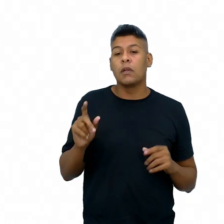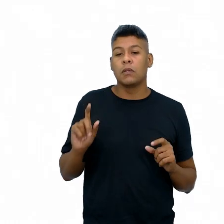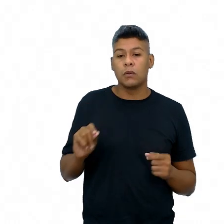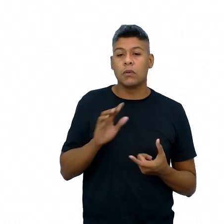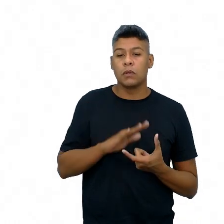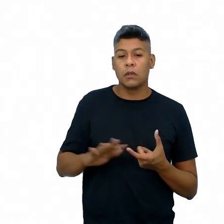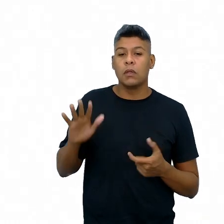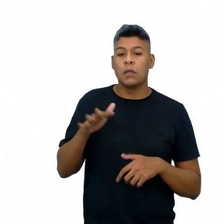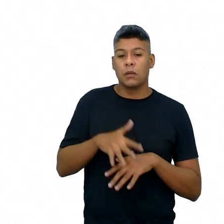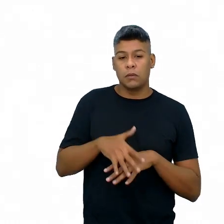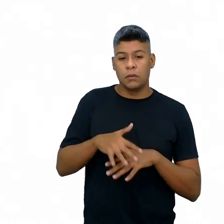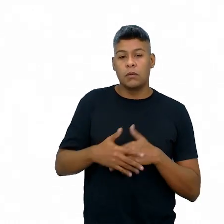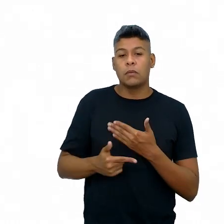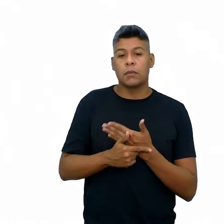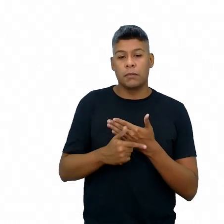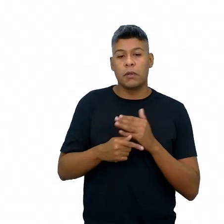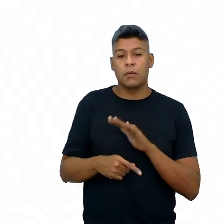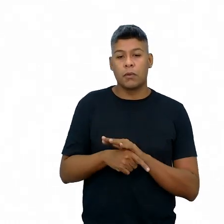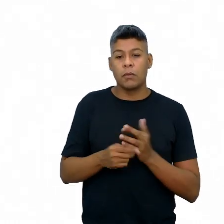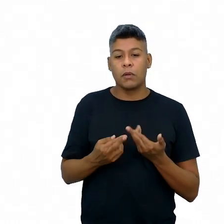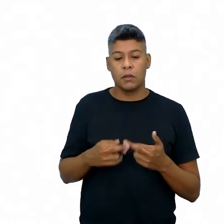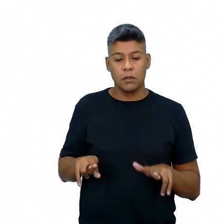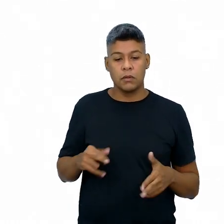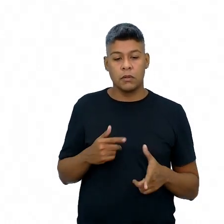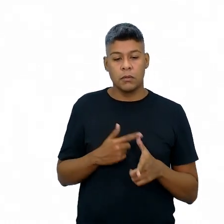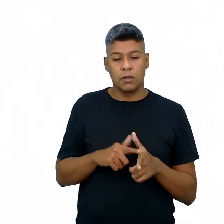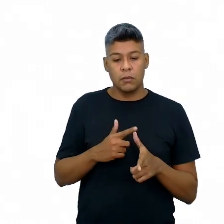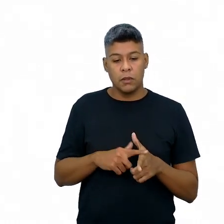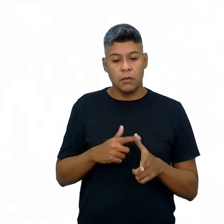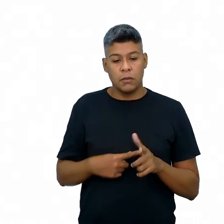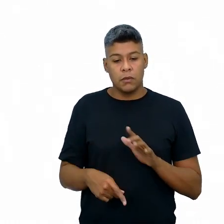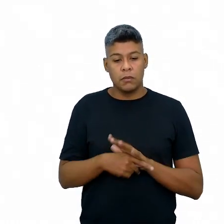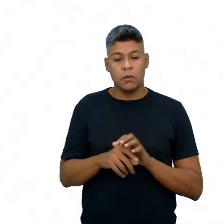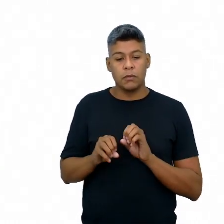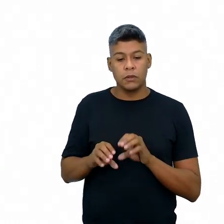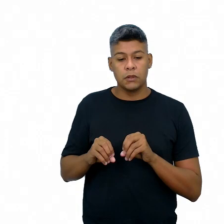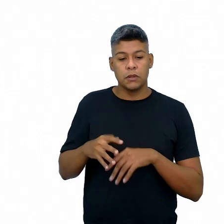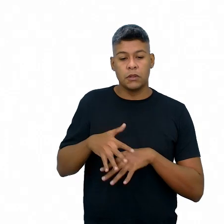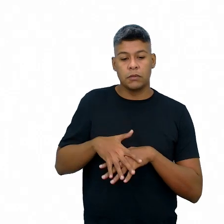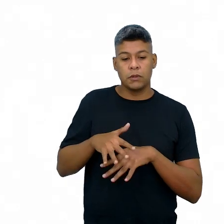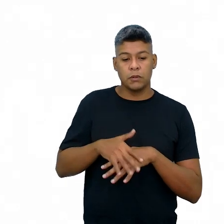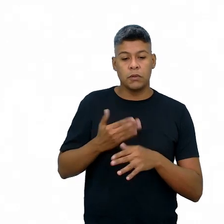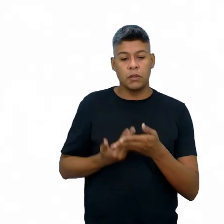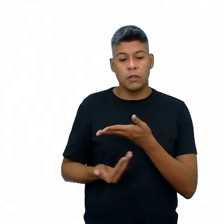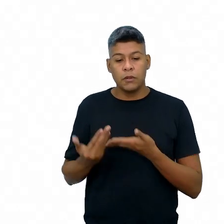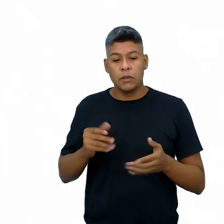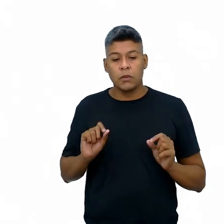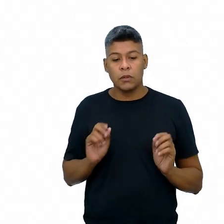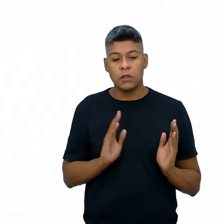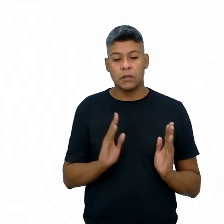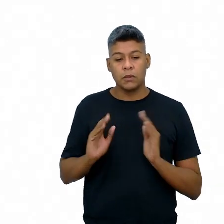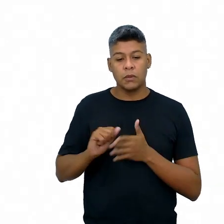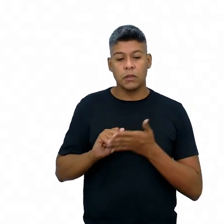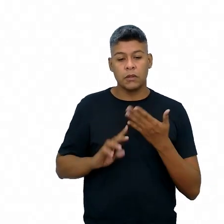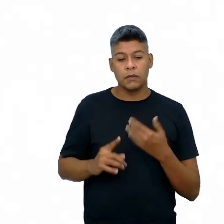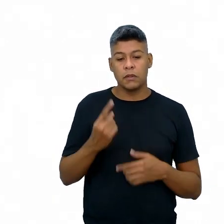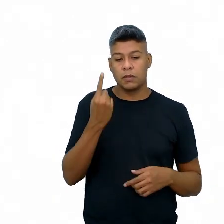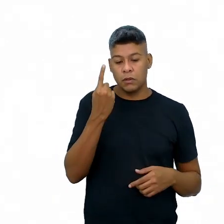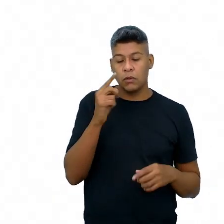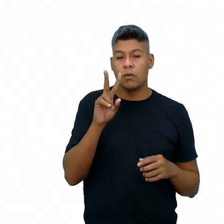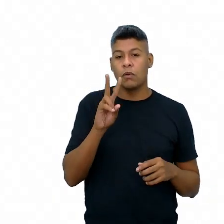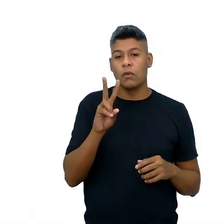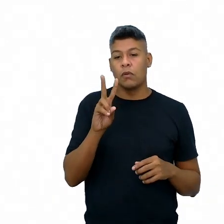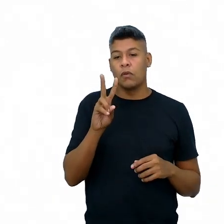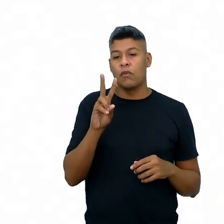letramento matemático, o papel da resolução de problemas no ensino da matemática, envolveu a sequência de atividade 1, volume